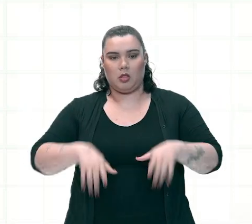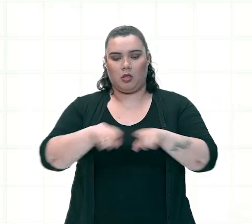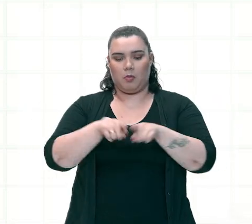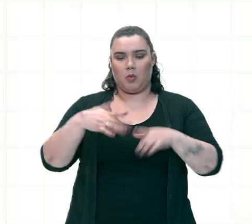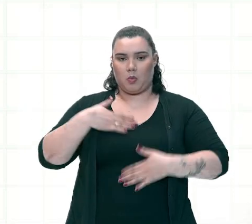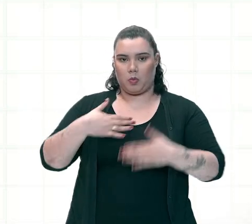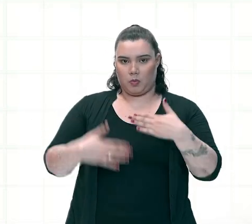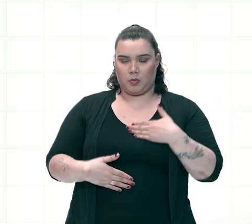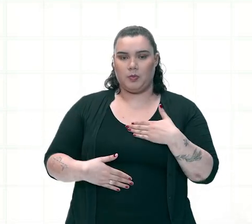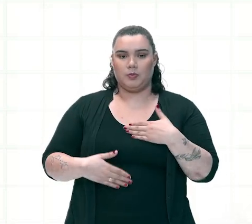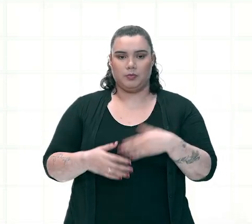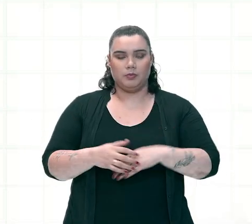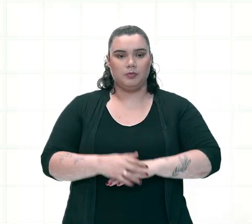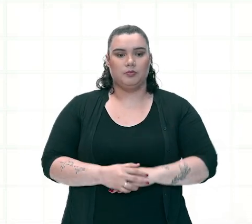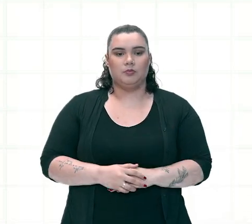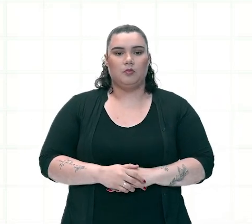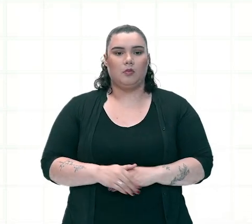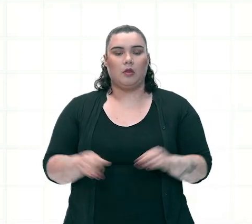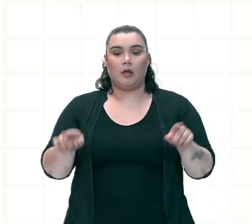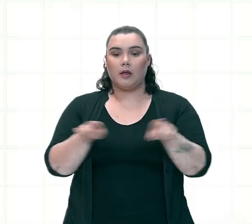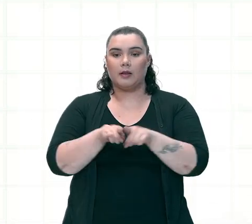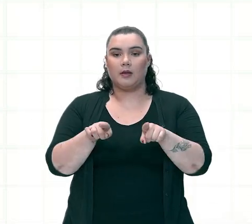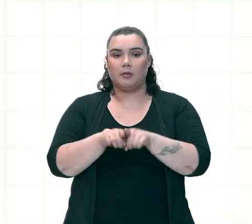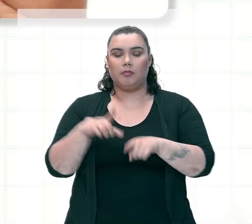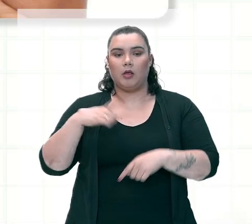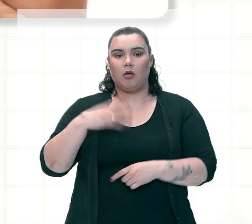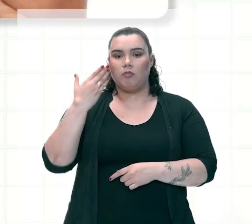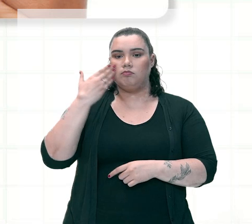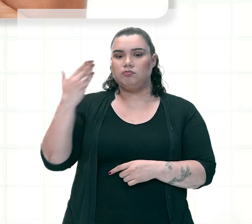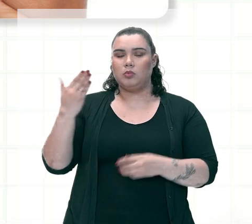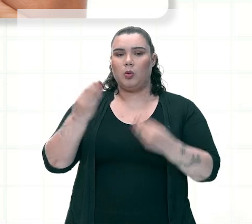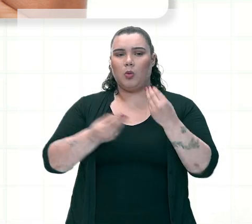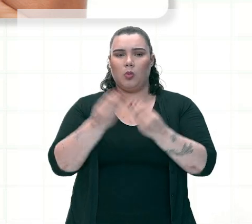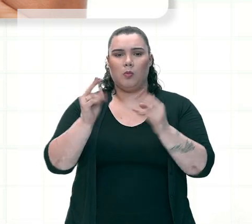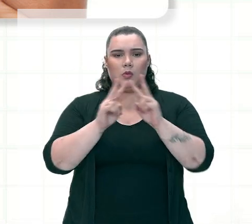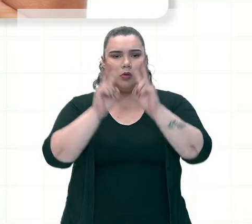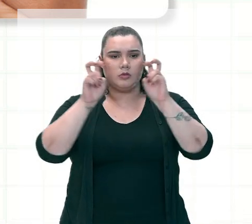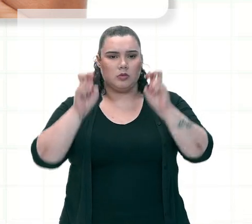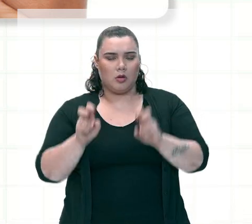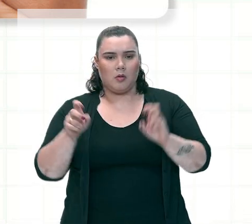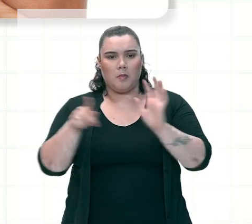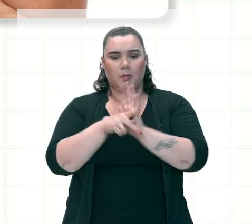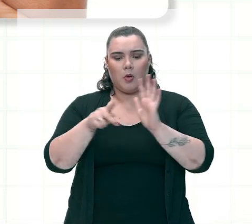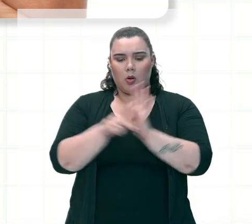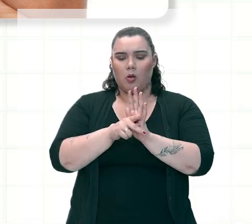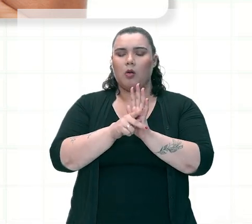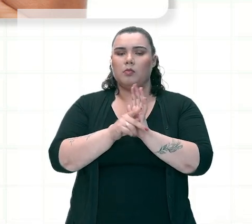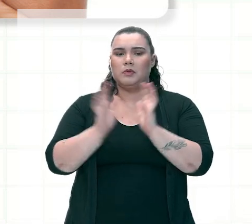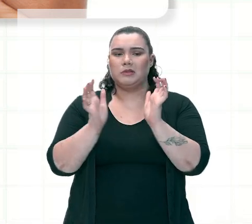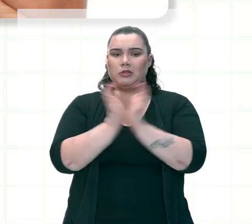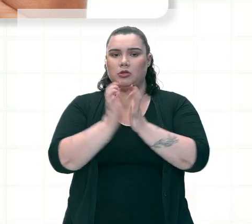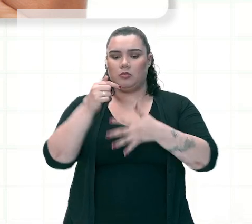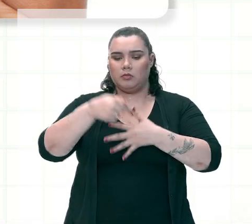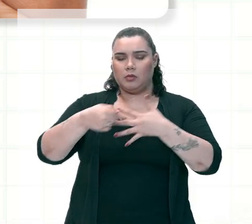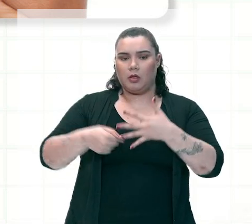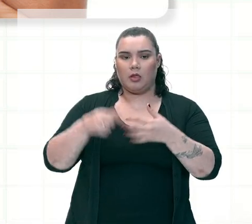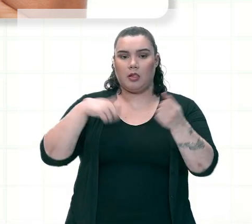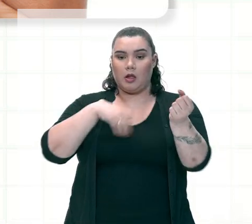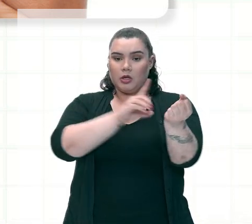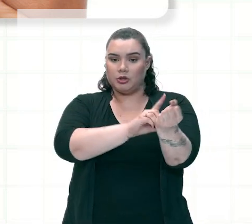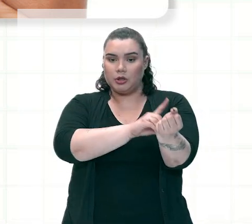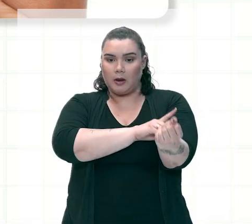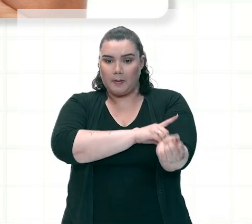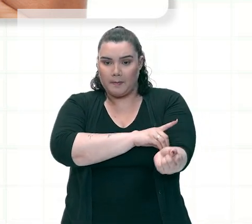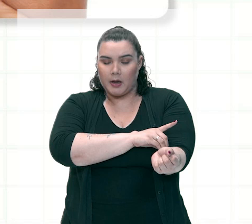equilíbrio energético do corpo. Temos também aí na nossa próxima imagem um pouco mais de informações sobre os distúrbios do sistema endócrino. Nós temos a